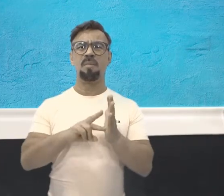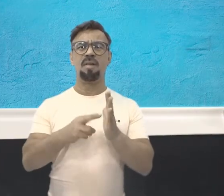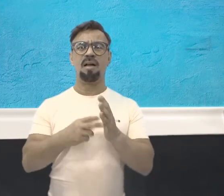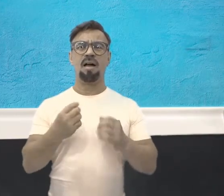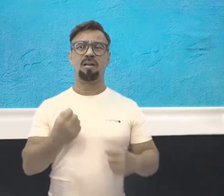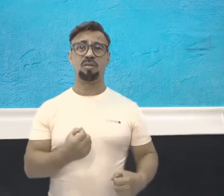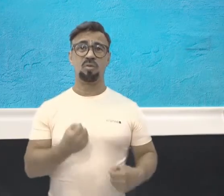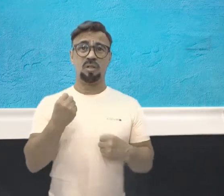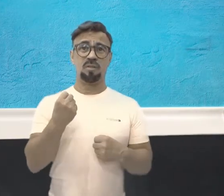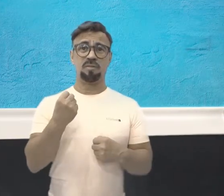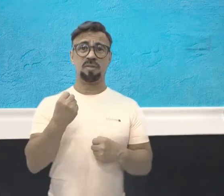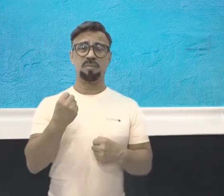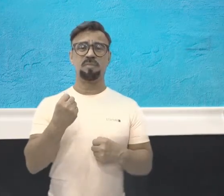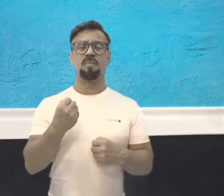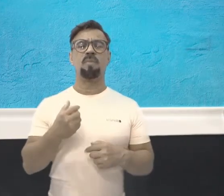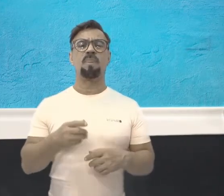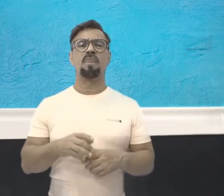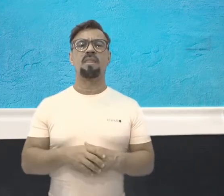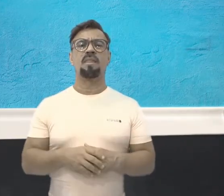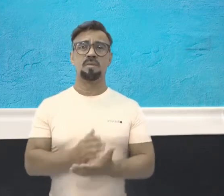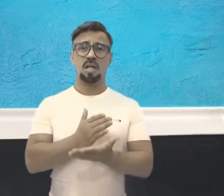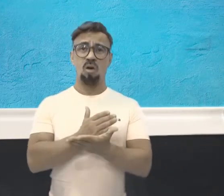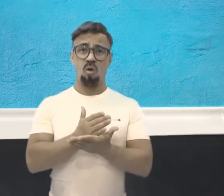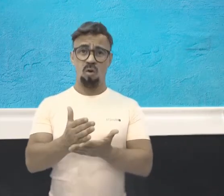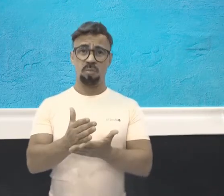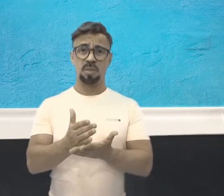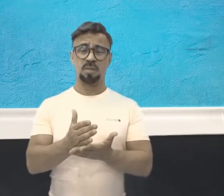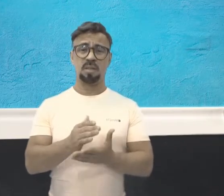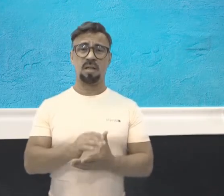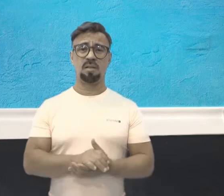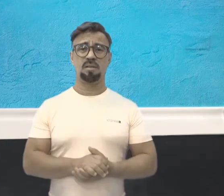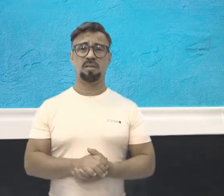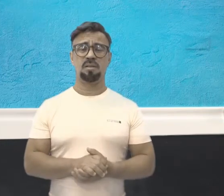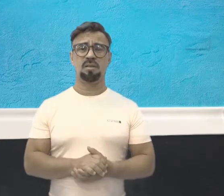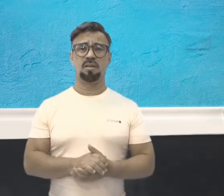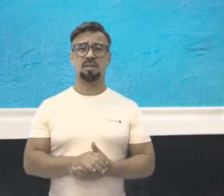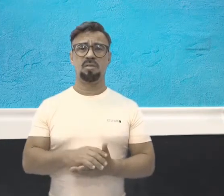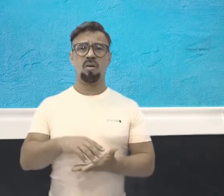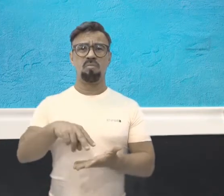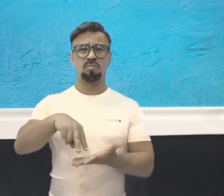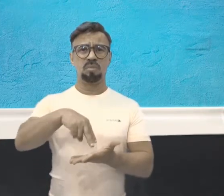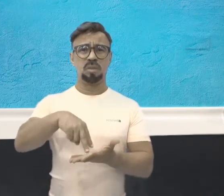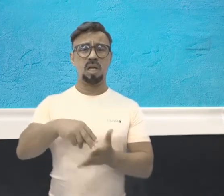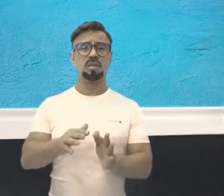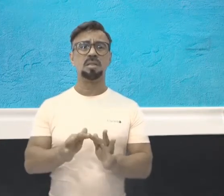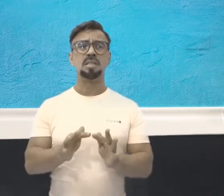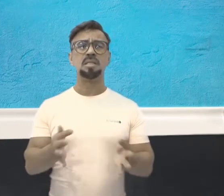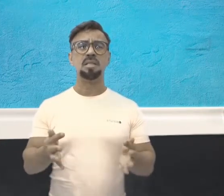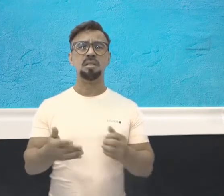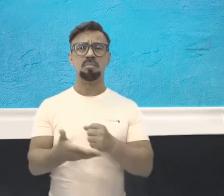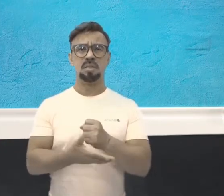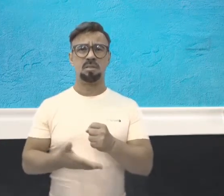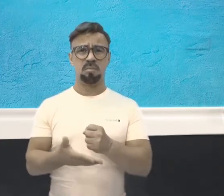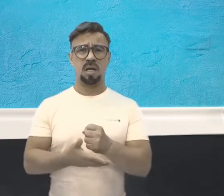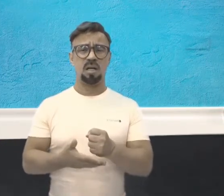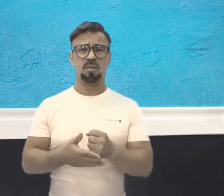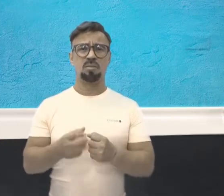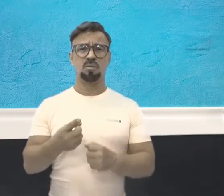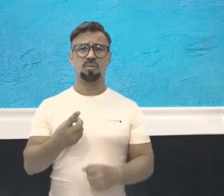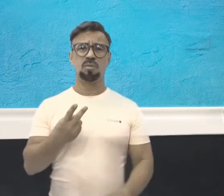parte também a gente vai começar com passo básico esse um